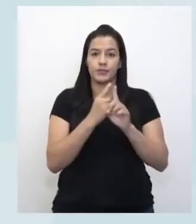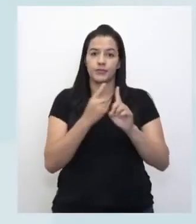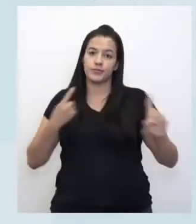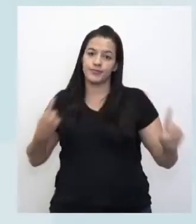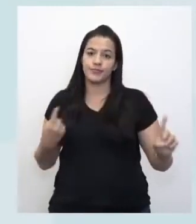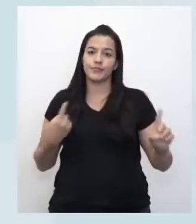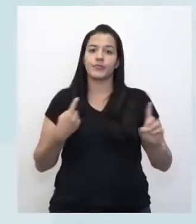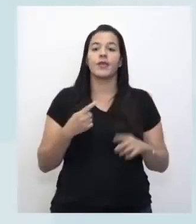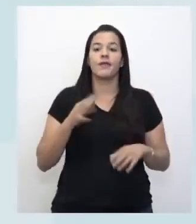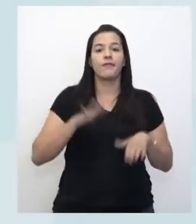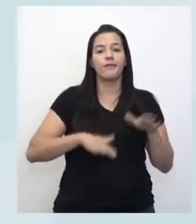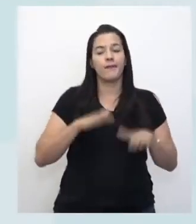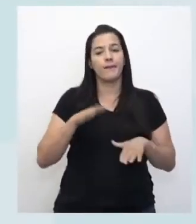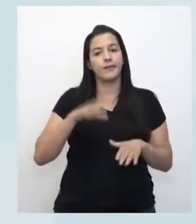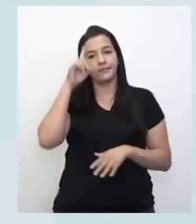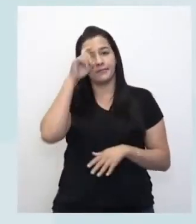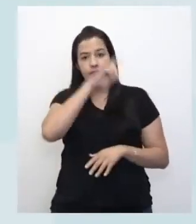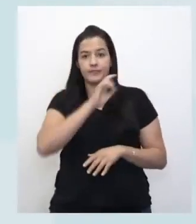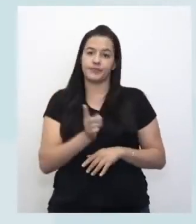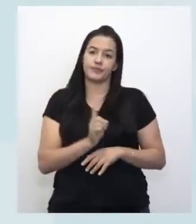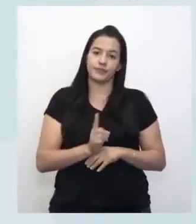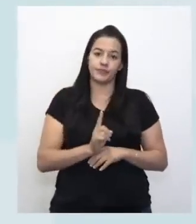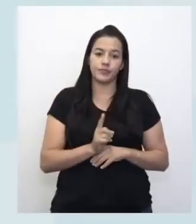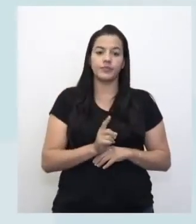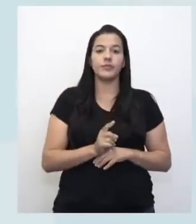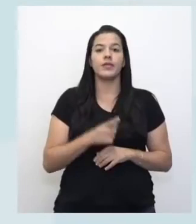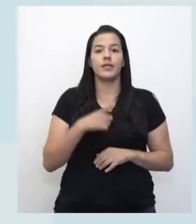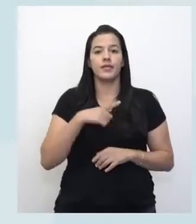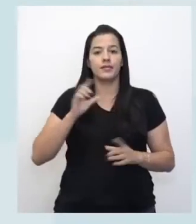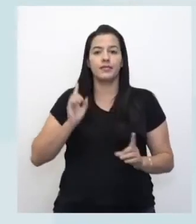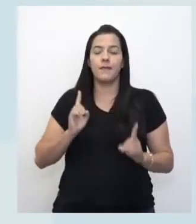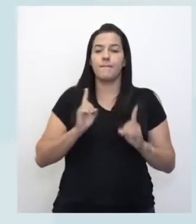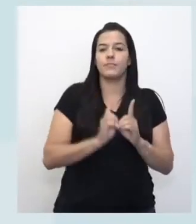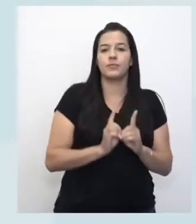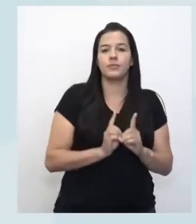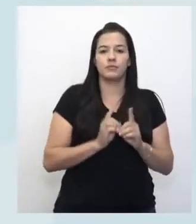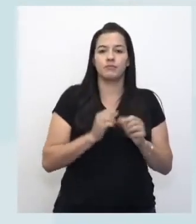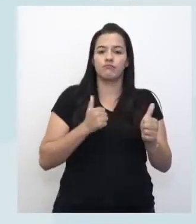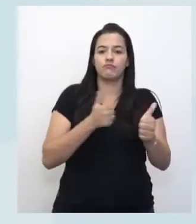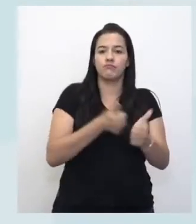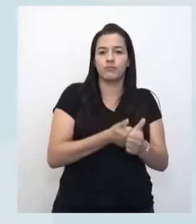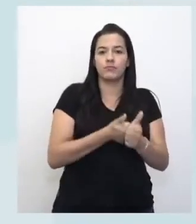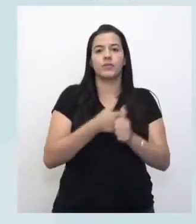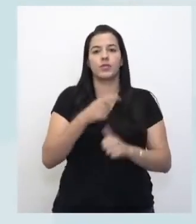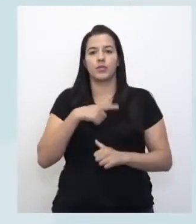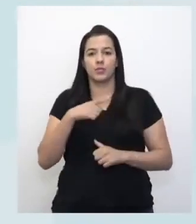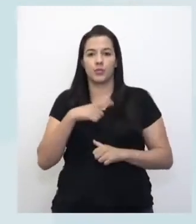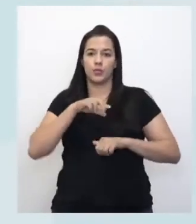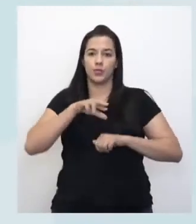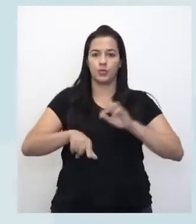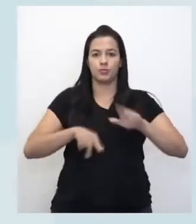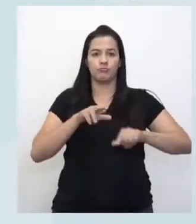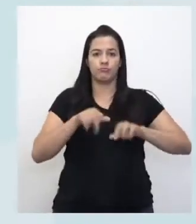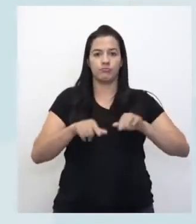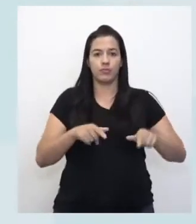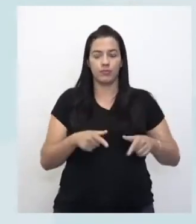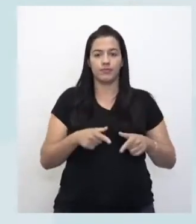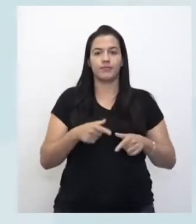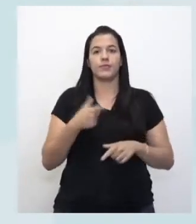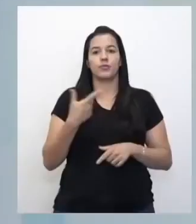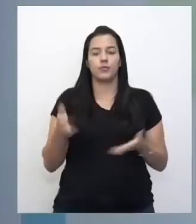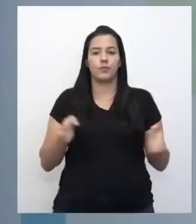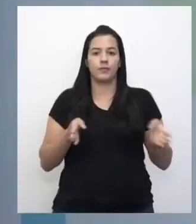erudita, ou seja, não é mais tão complicada, culta, aproxima-se da popular, da linguagem que retrata as condições e situações da